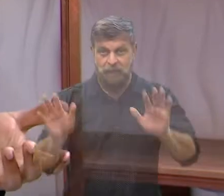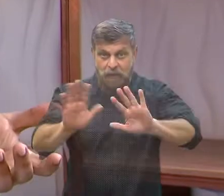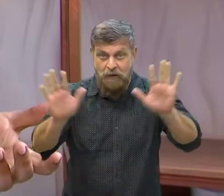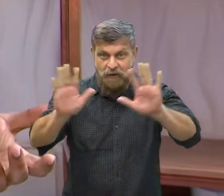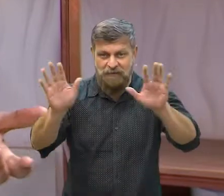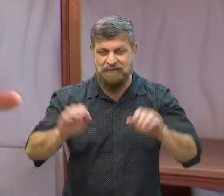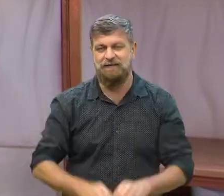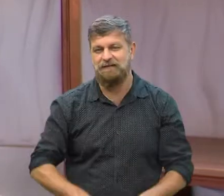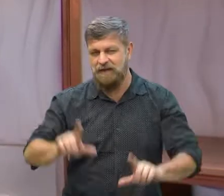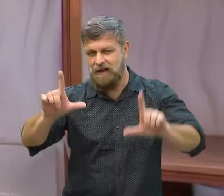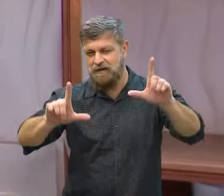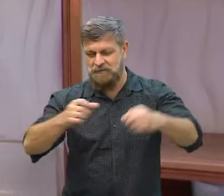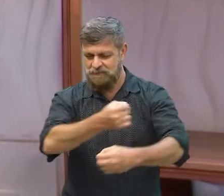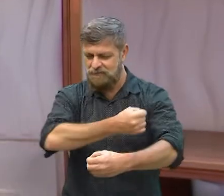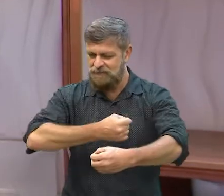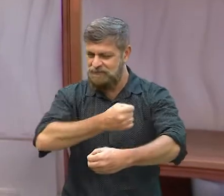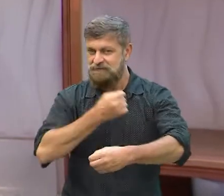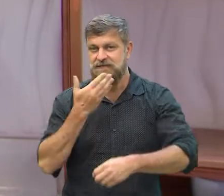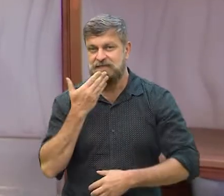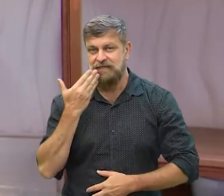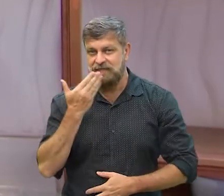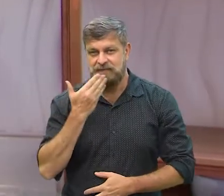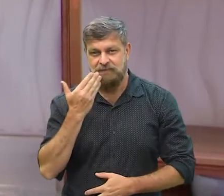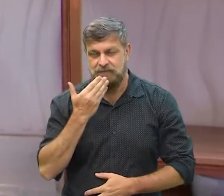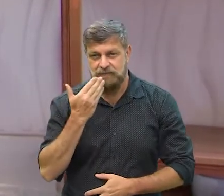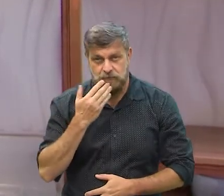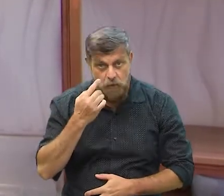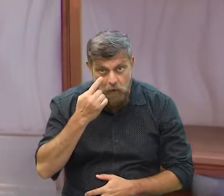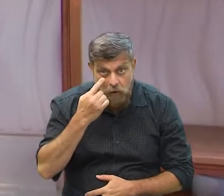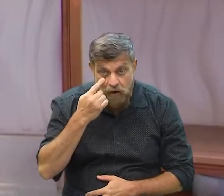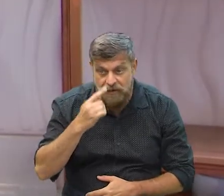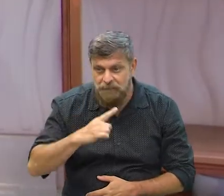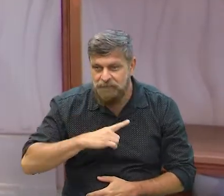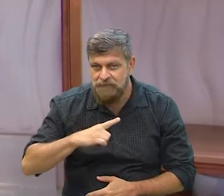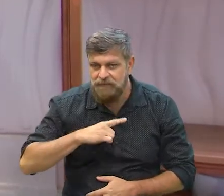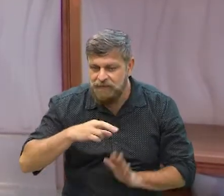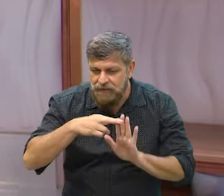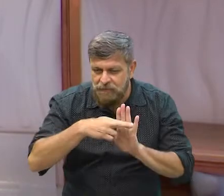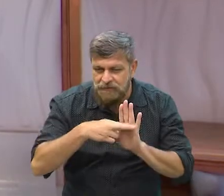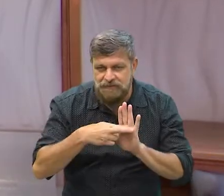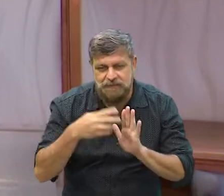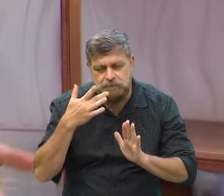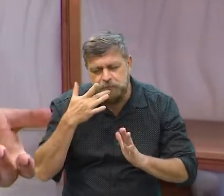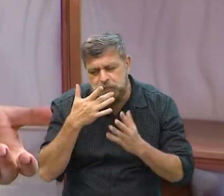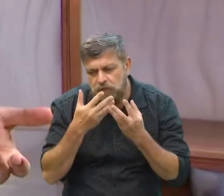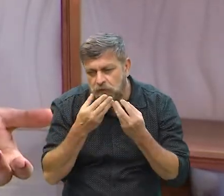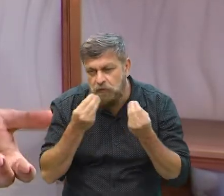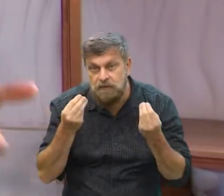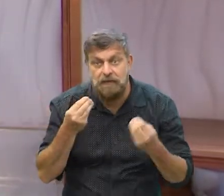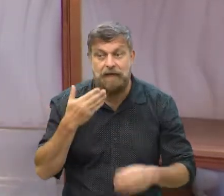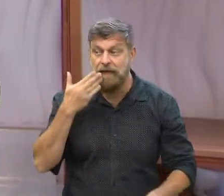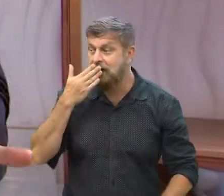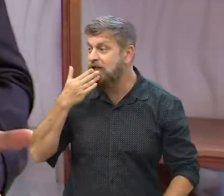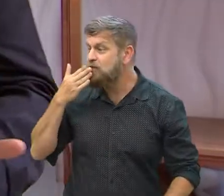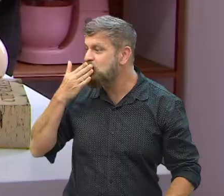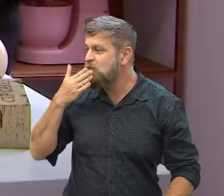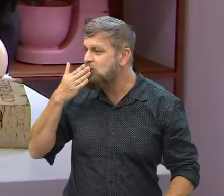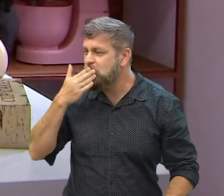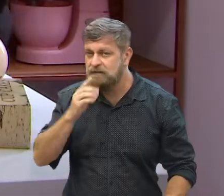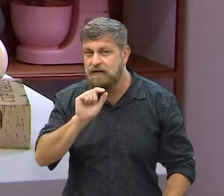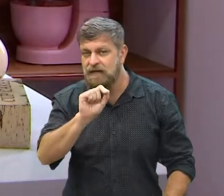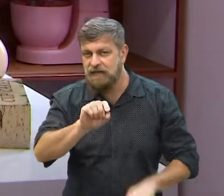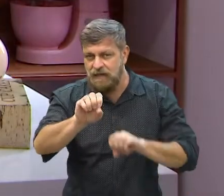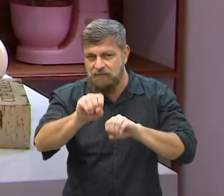Olá, mais uma edição do Cozinha Fácil no ar. E olha, hoje tem receita gostosa, tem sobremesa e quem vai ensinar